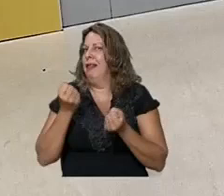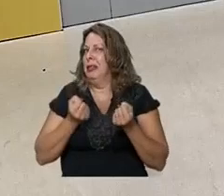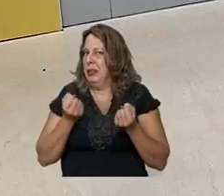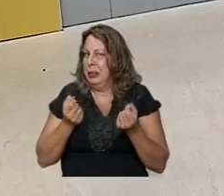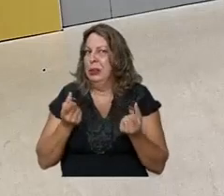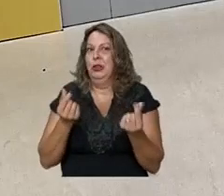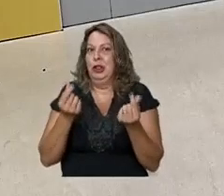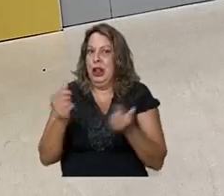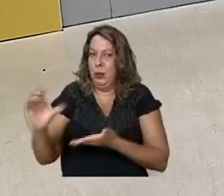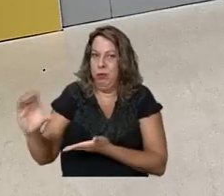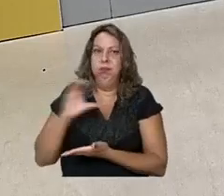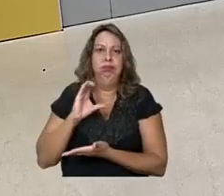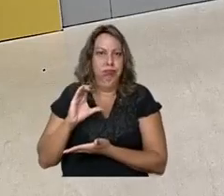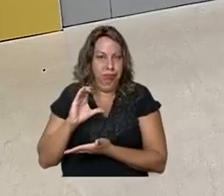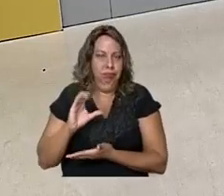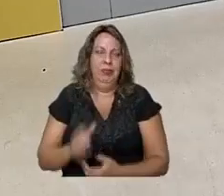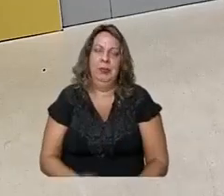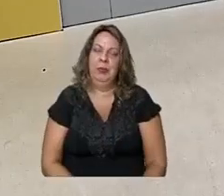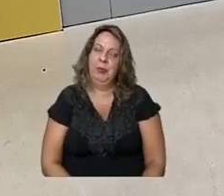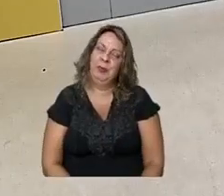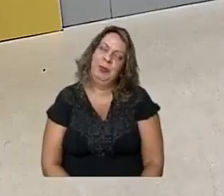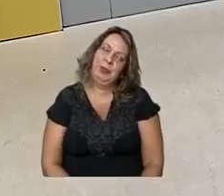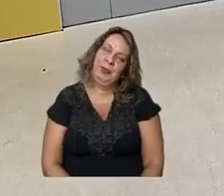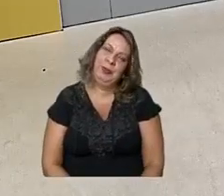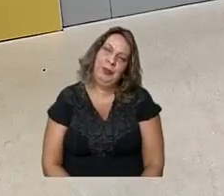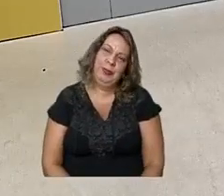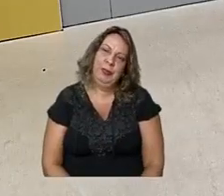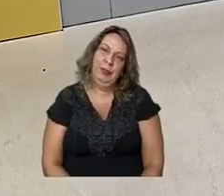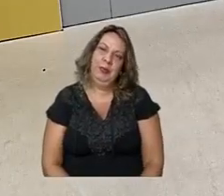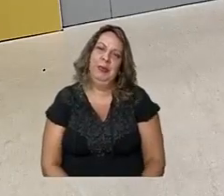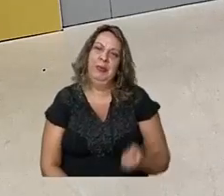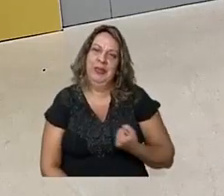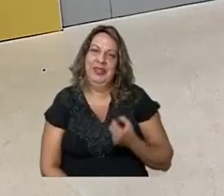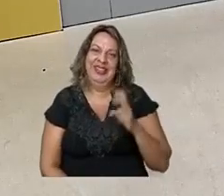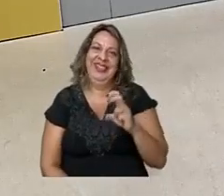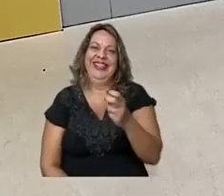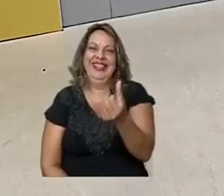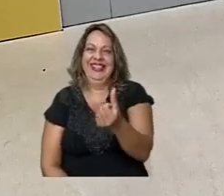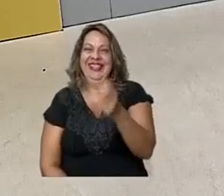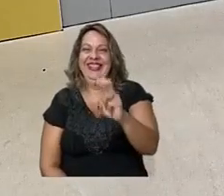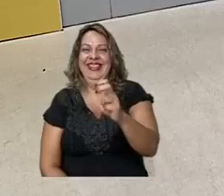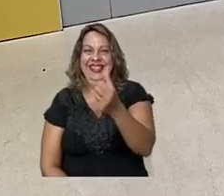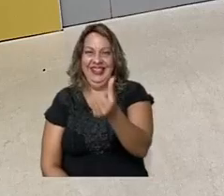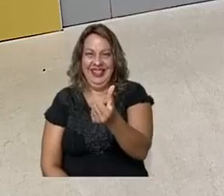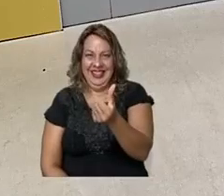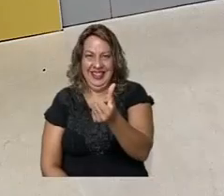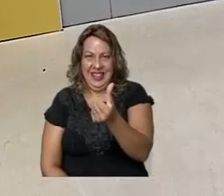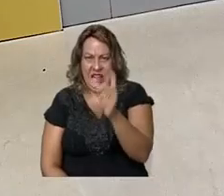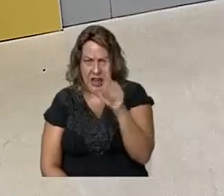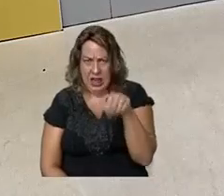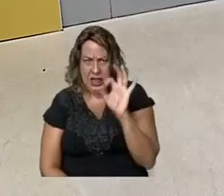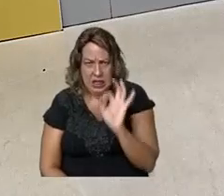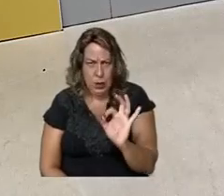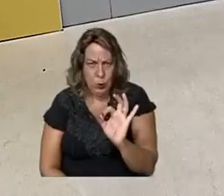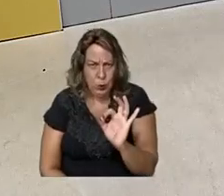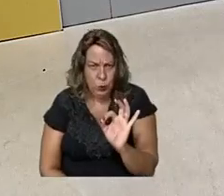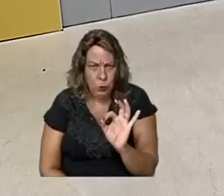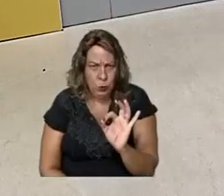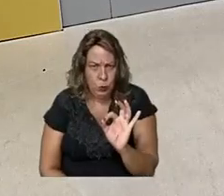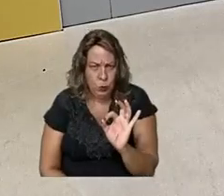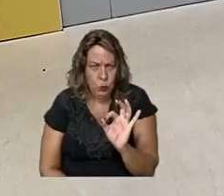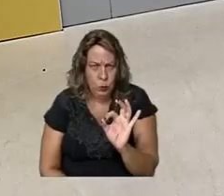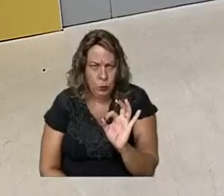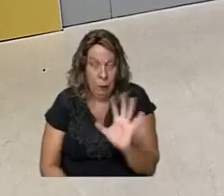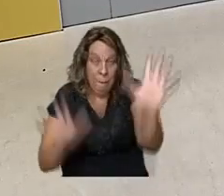é ótimo. São 50 mil reais. Uhul. Saiu a bolinha de número 56. Decide. 56,